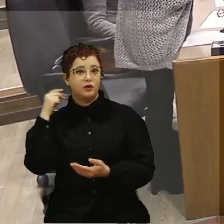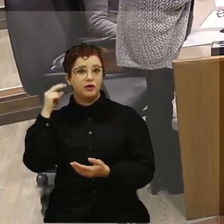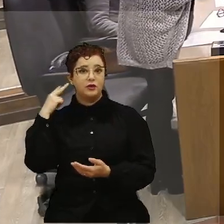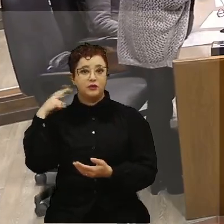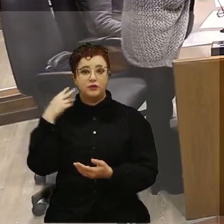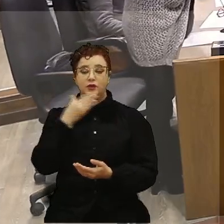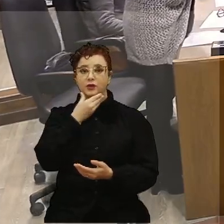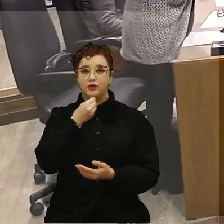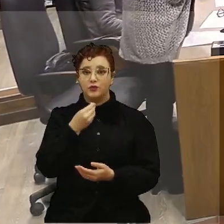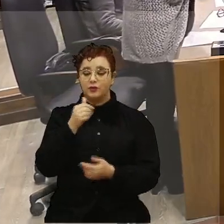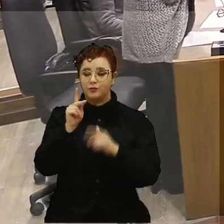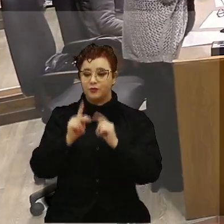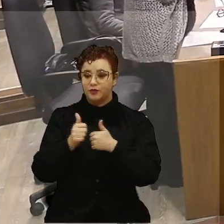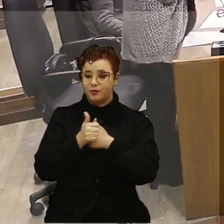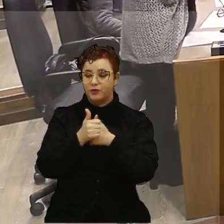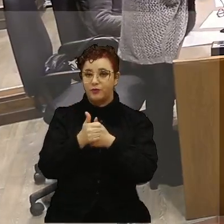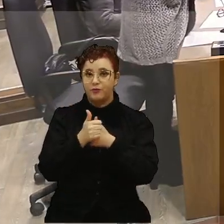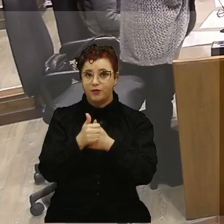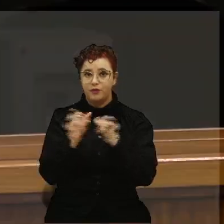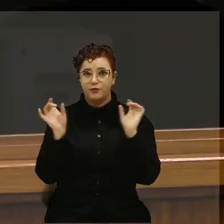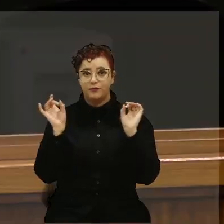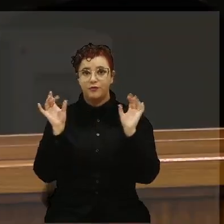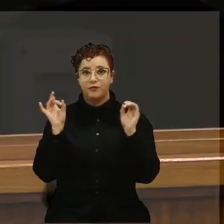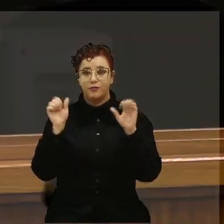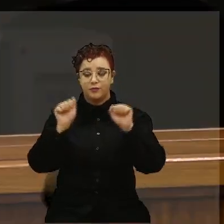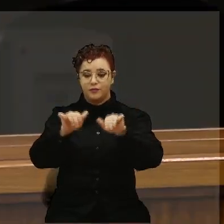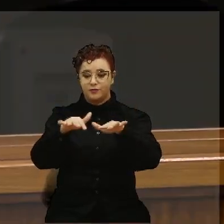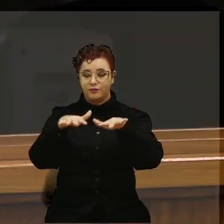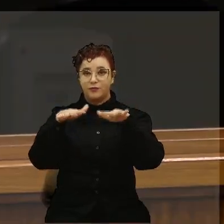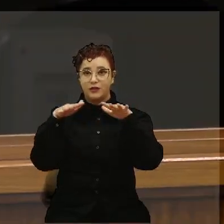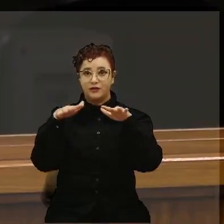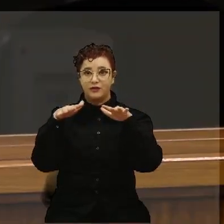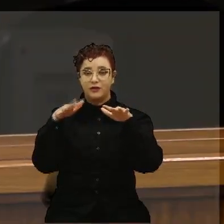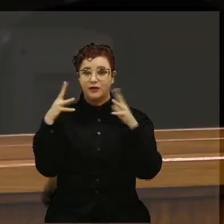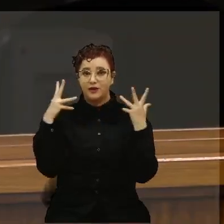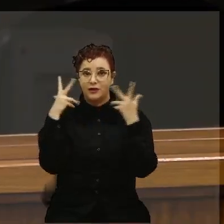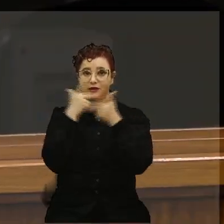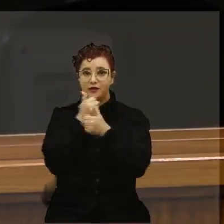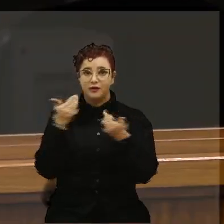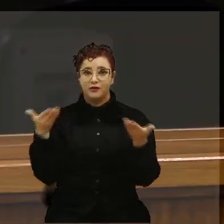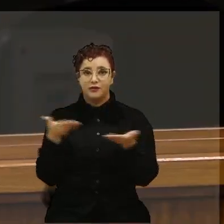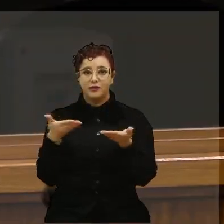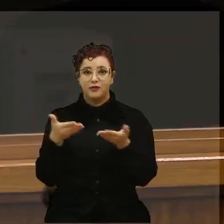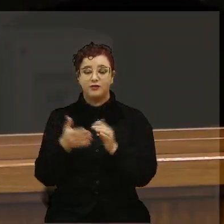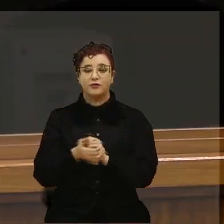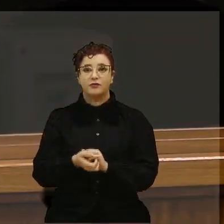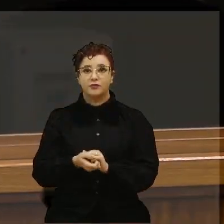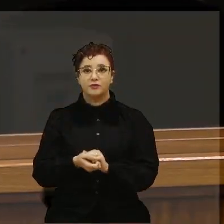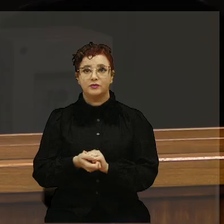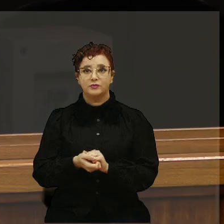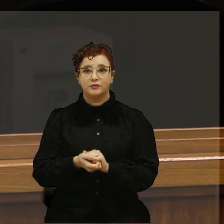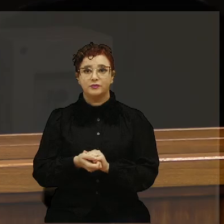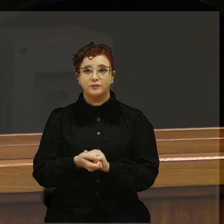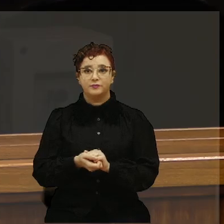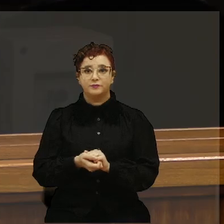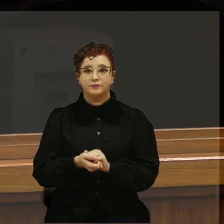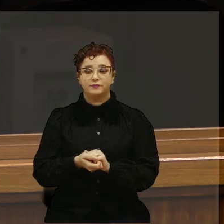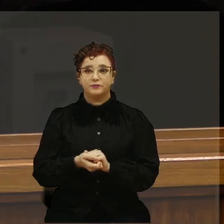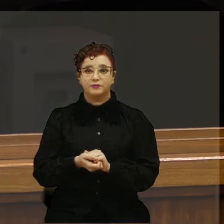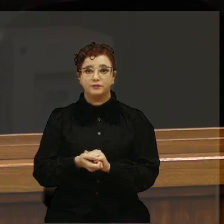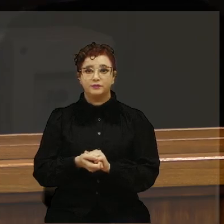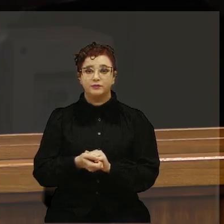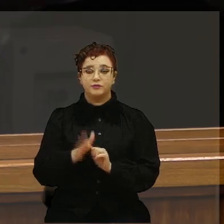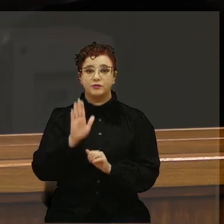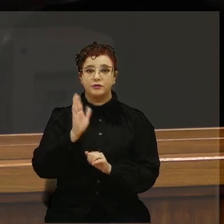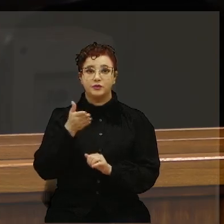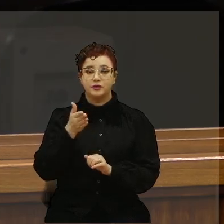acompanha, especialmente esta plateia que está linda hoje, né? Peço a palavra, senhora presidente. Já foi feito